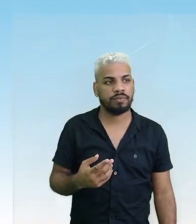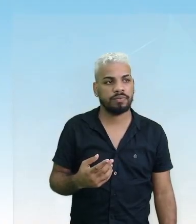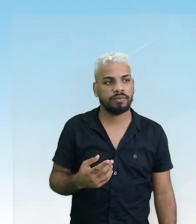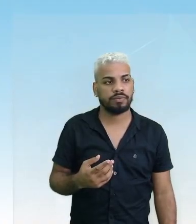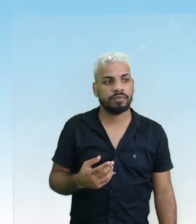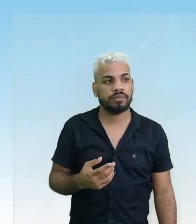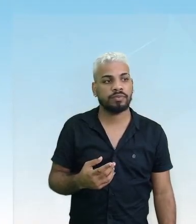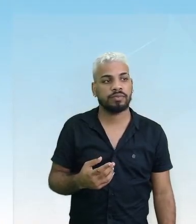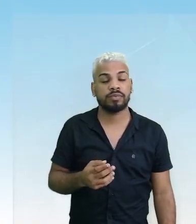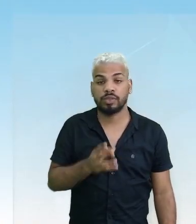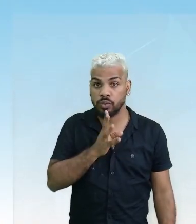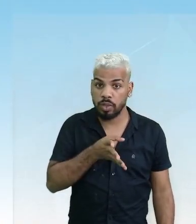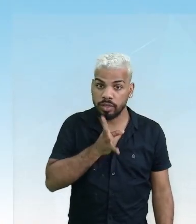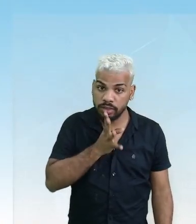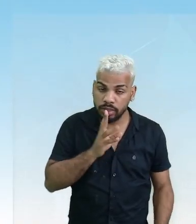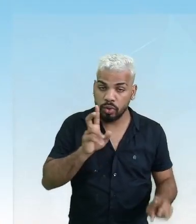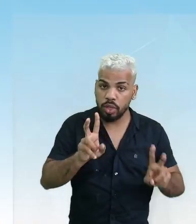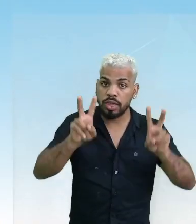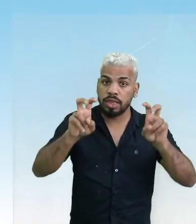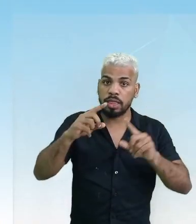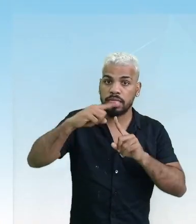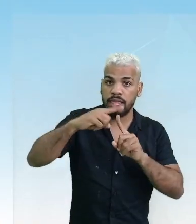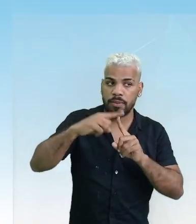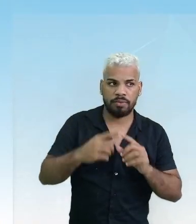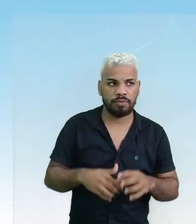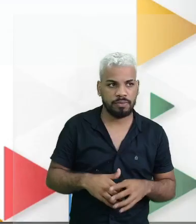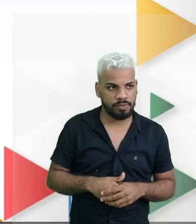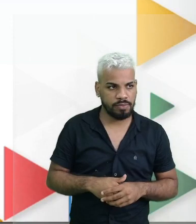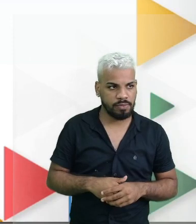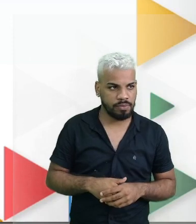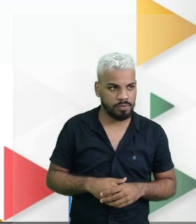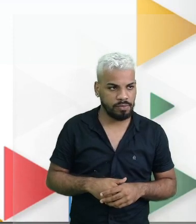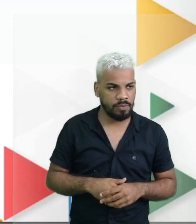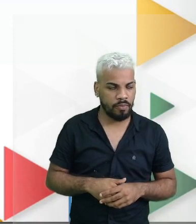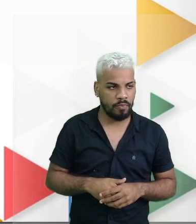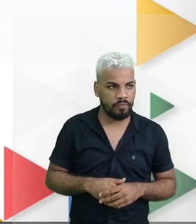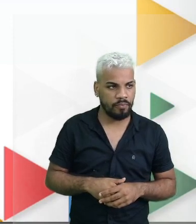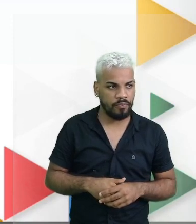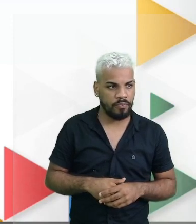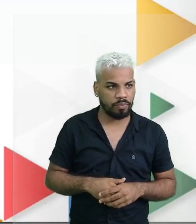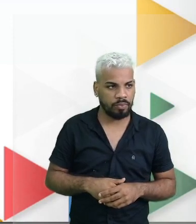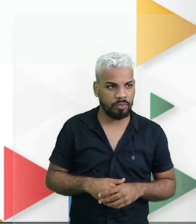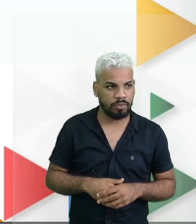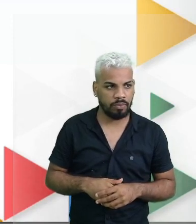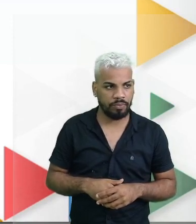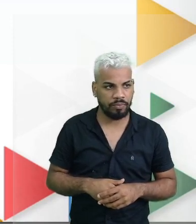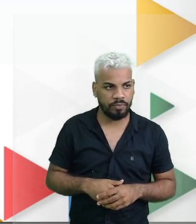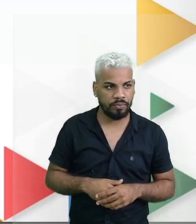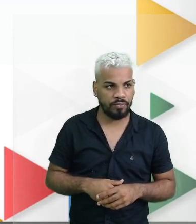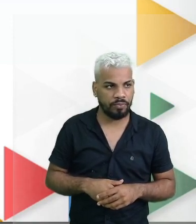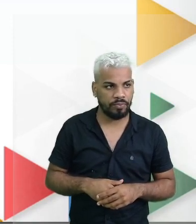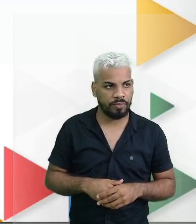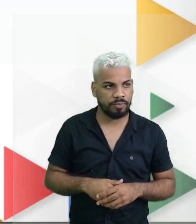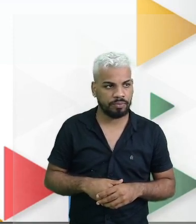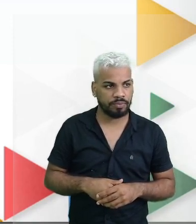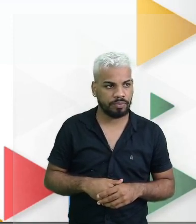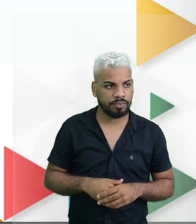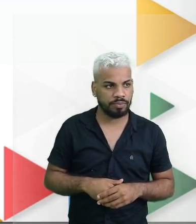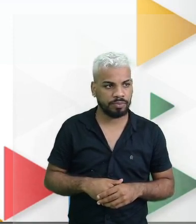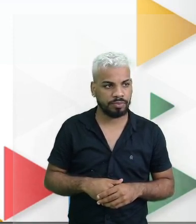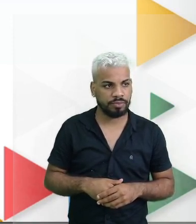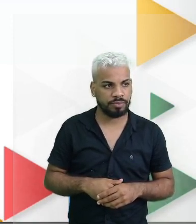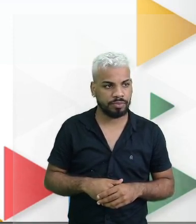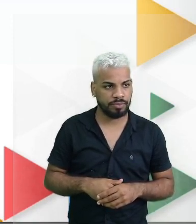Conhecer a questão dos tipos de sujeito. E aqui na tela, nós temos agora os tipos de predicado, acompanhe